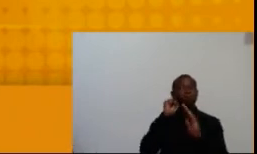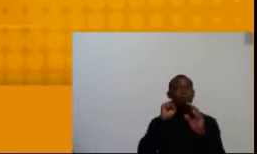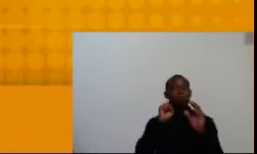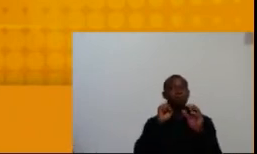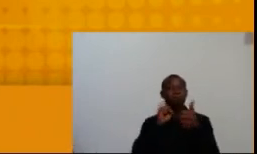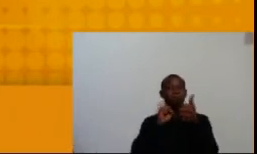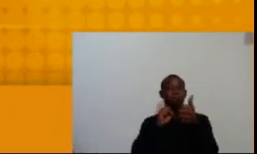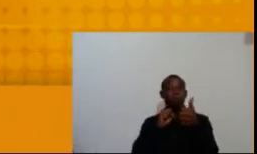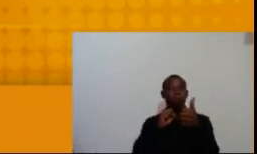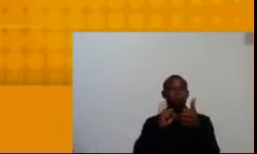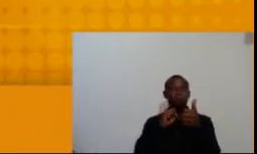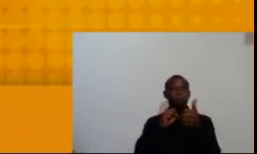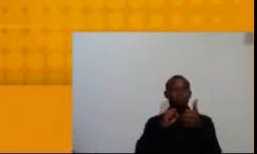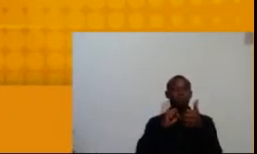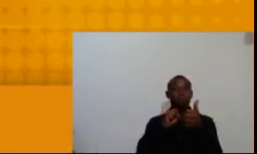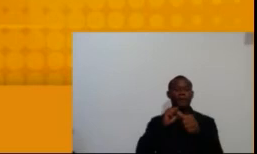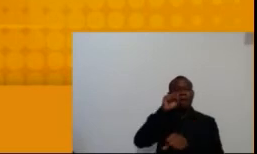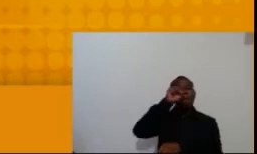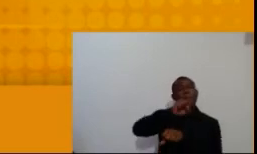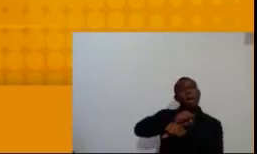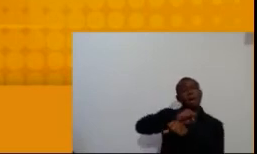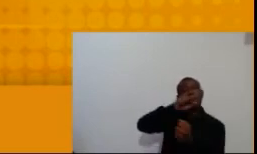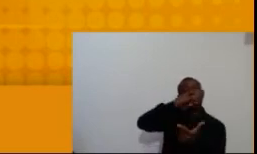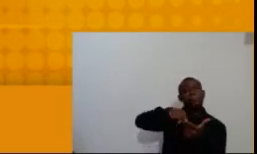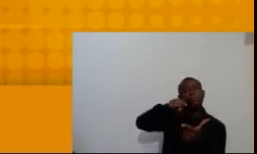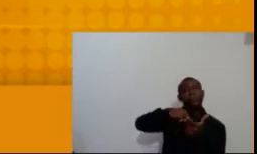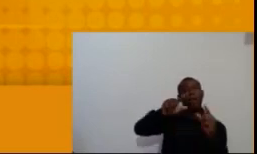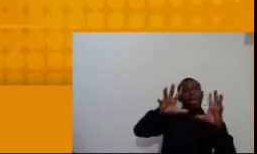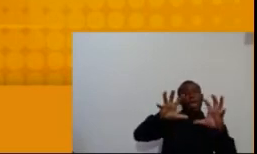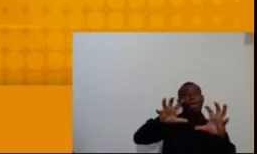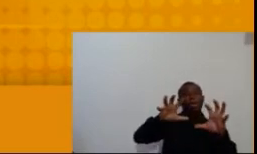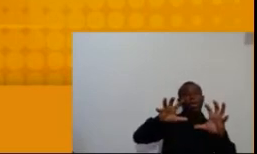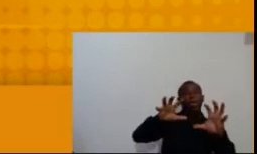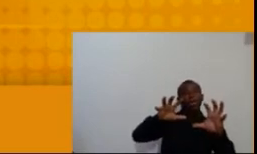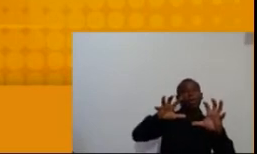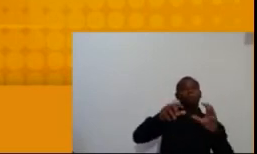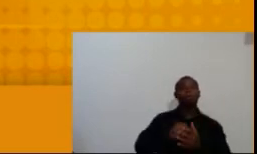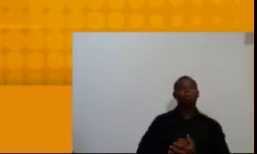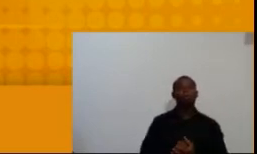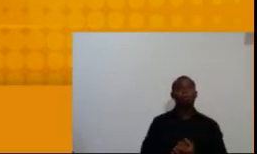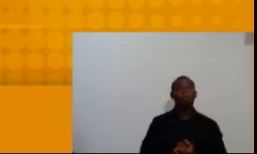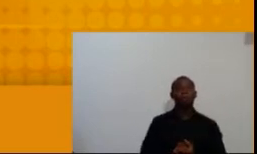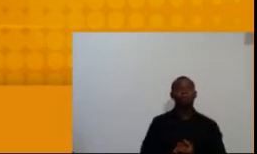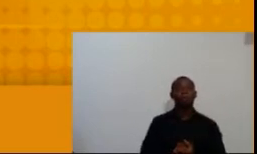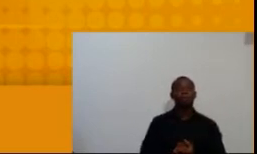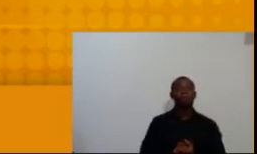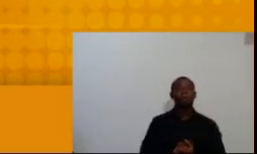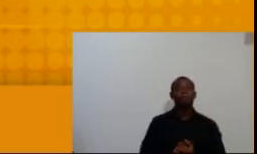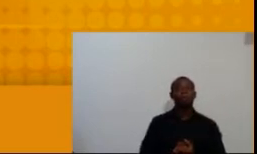deu uma paralisada, que ele está congelado. Isso. Hã?